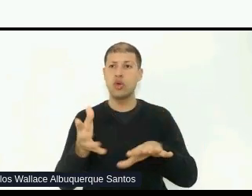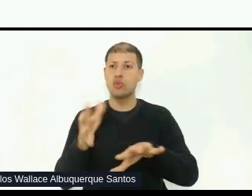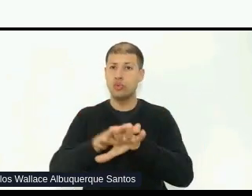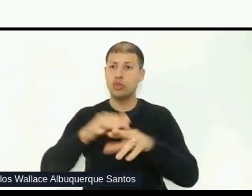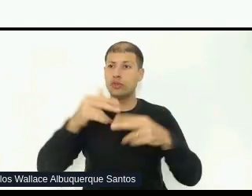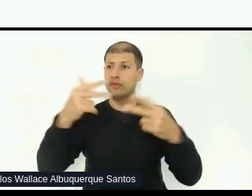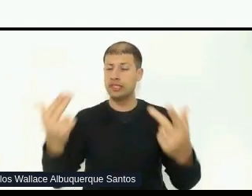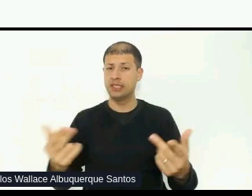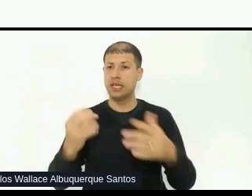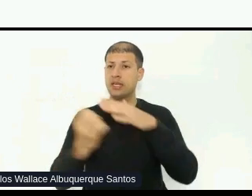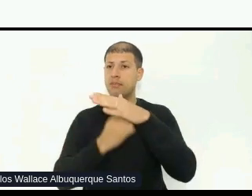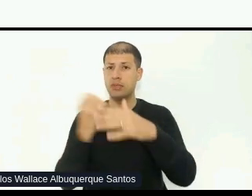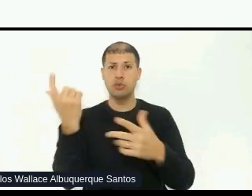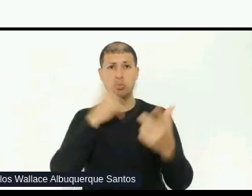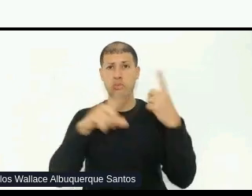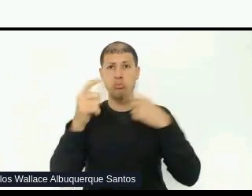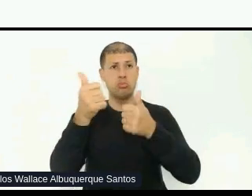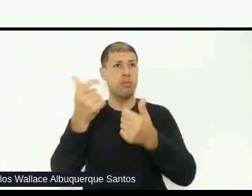é a chave para o sucesso.